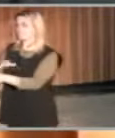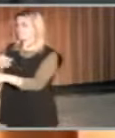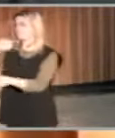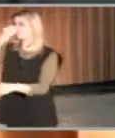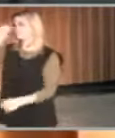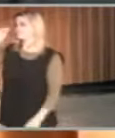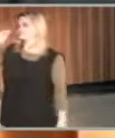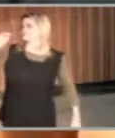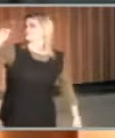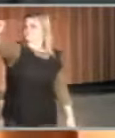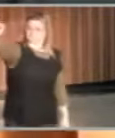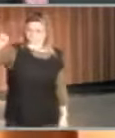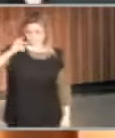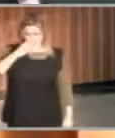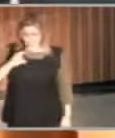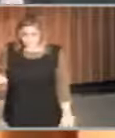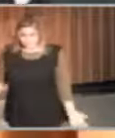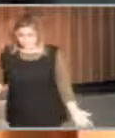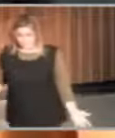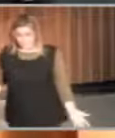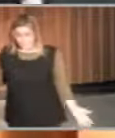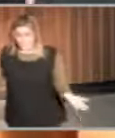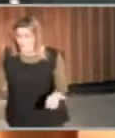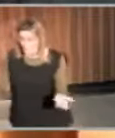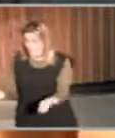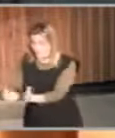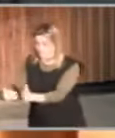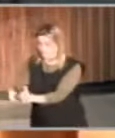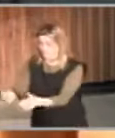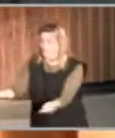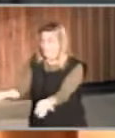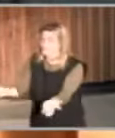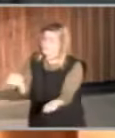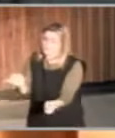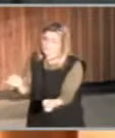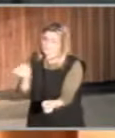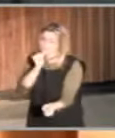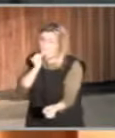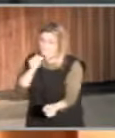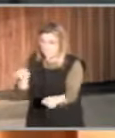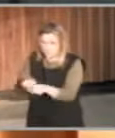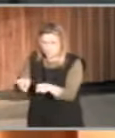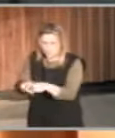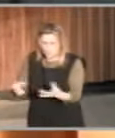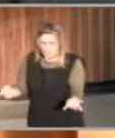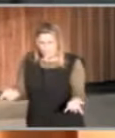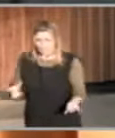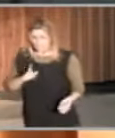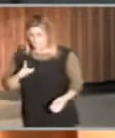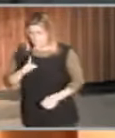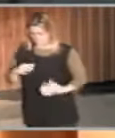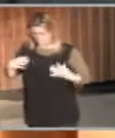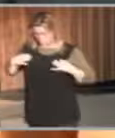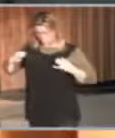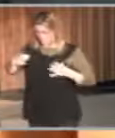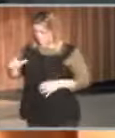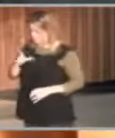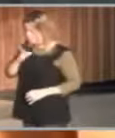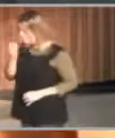eles eram os senhores do seu mundo e agora a fé se